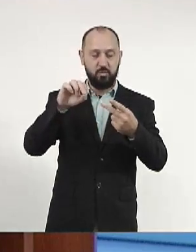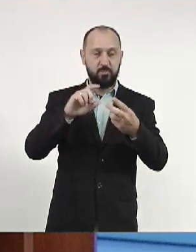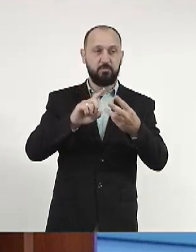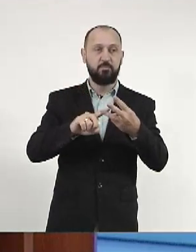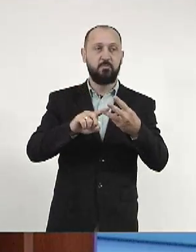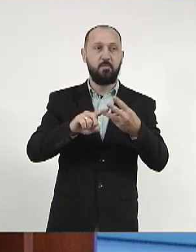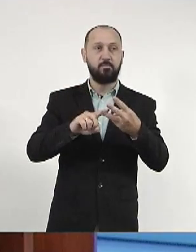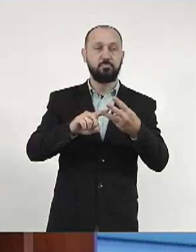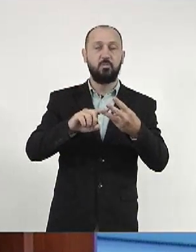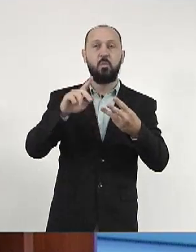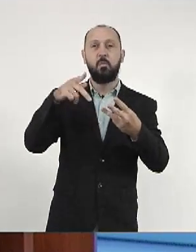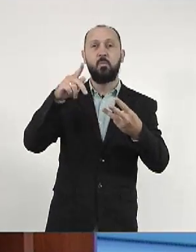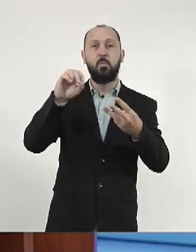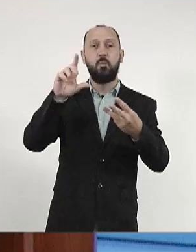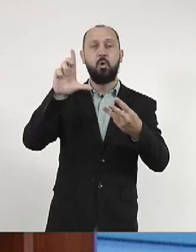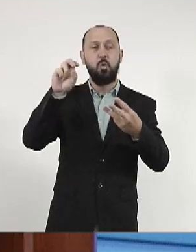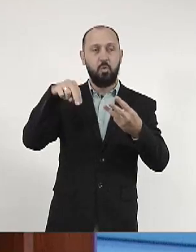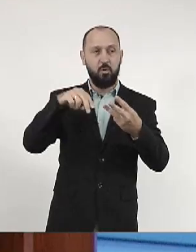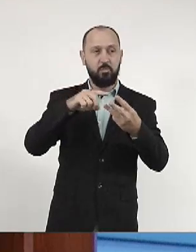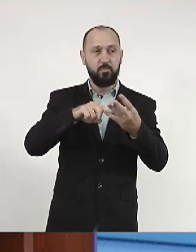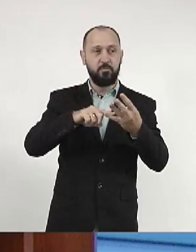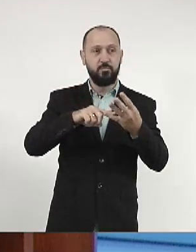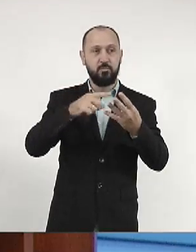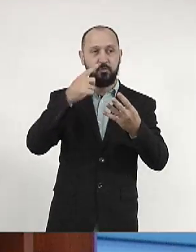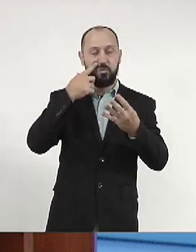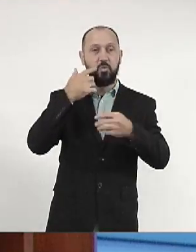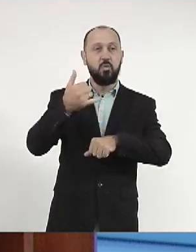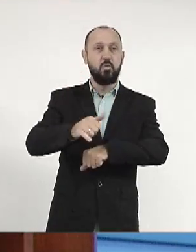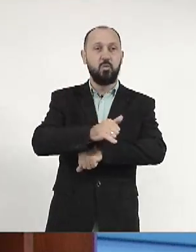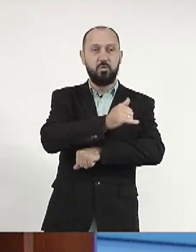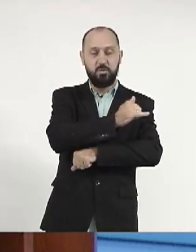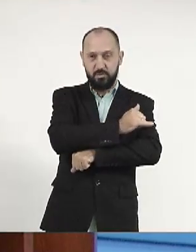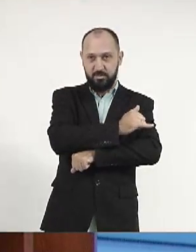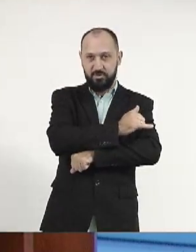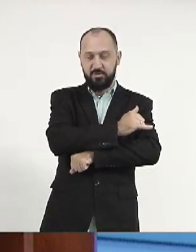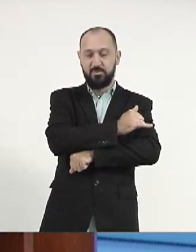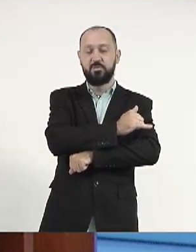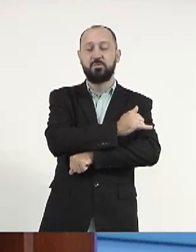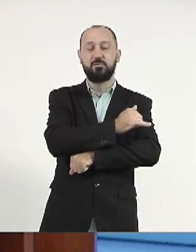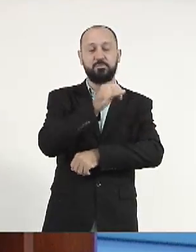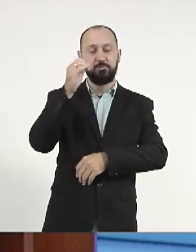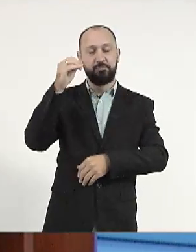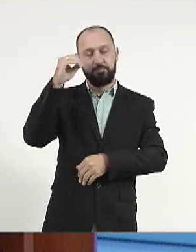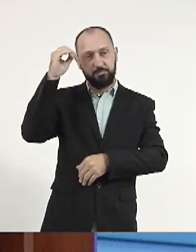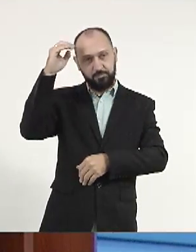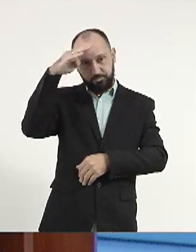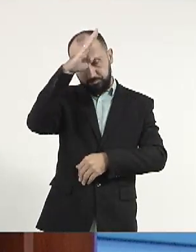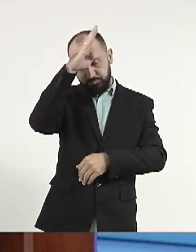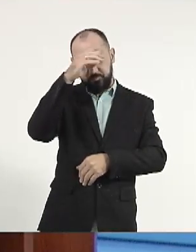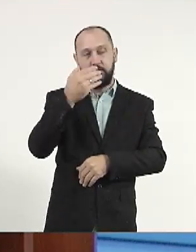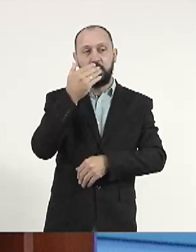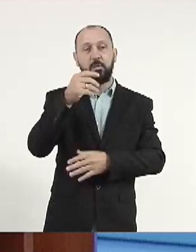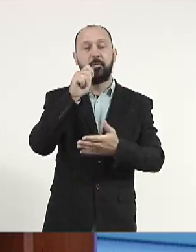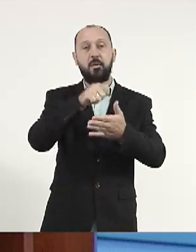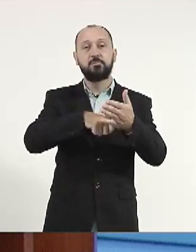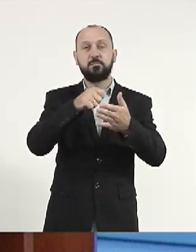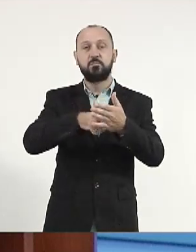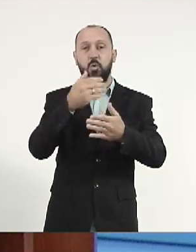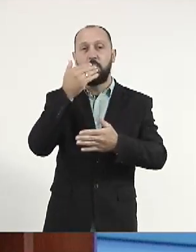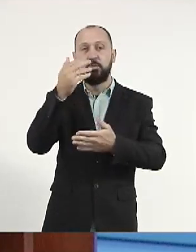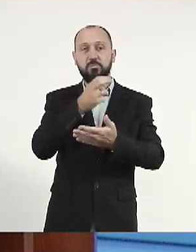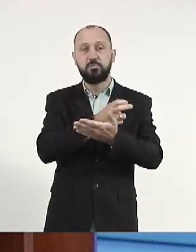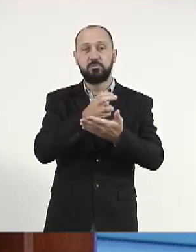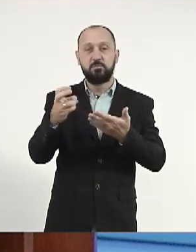Marcos Polon e o gordinho do Bolsonaro. 4 assinaram pedido de